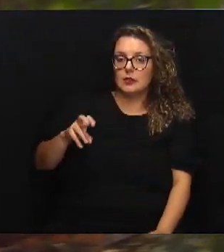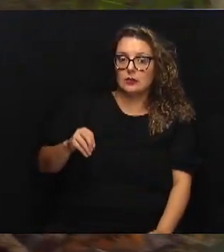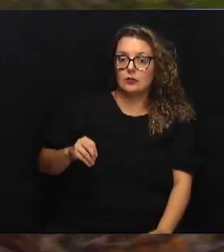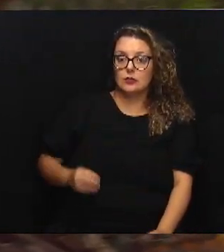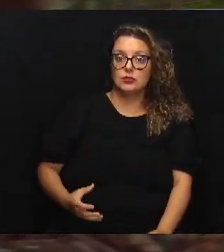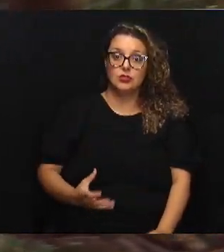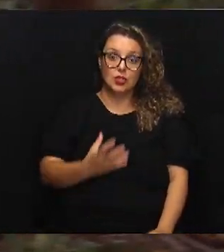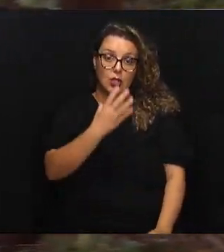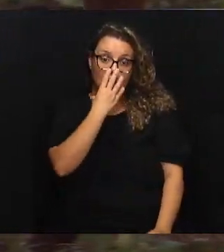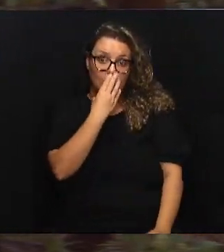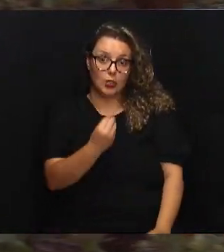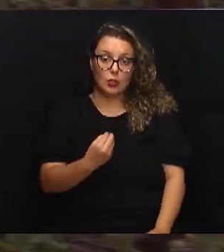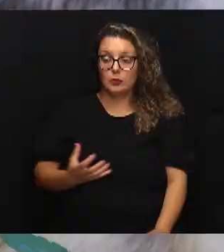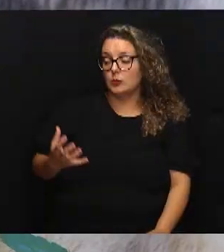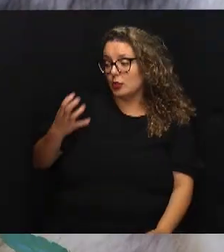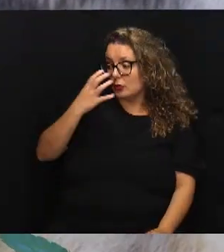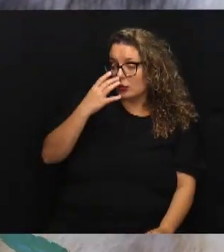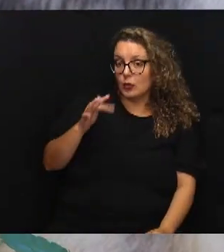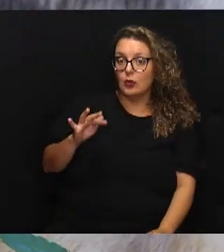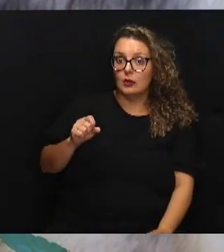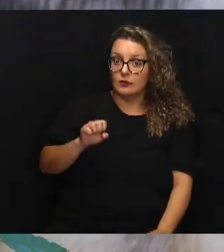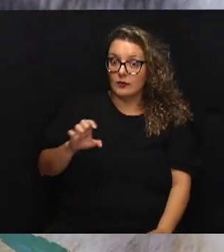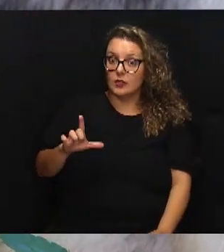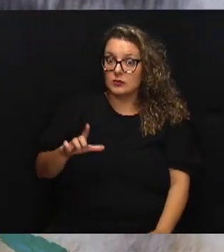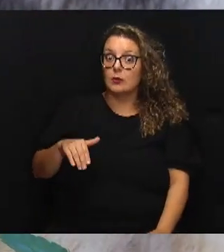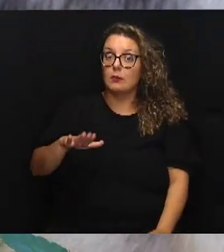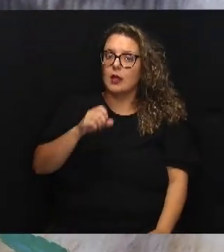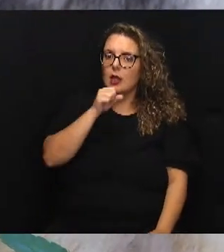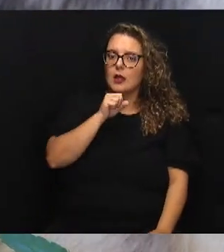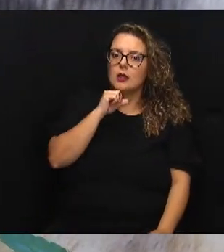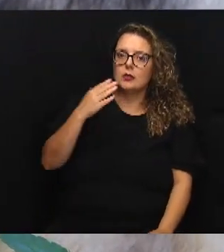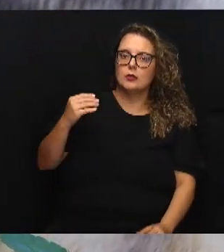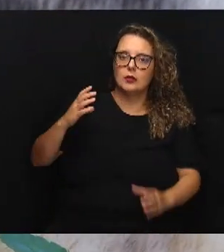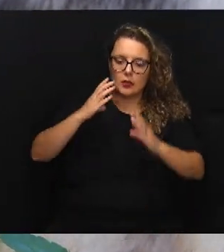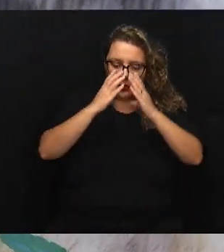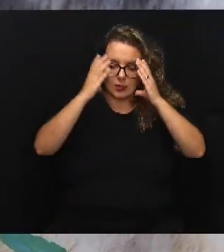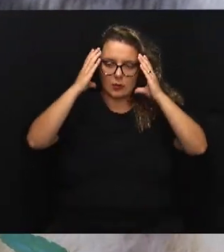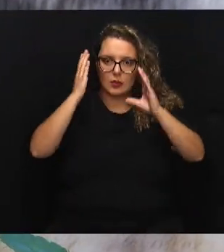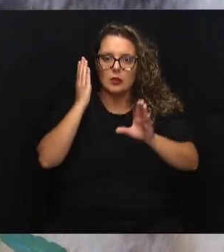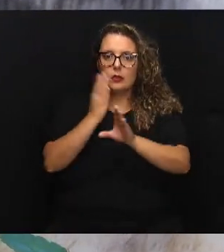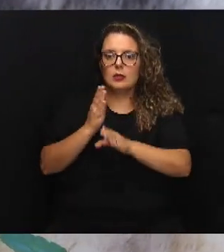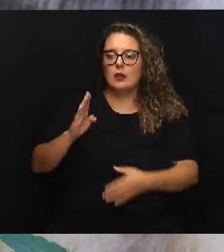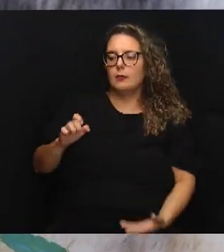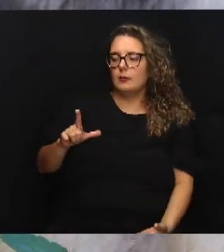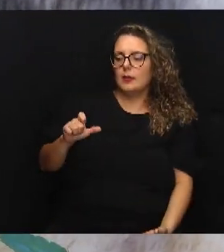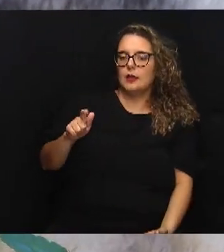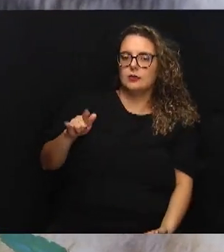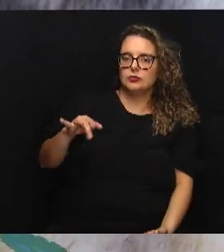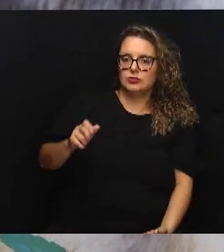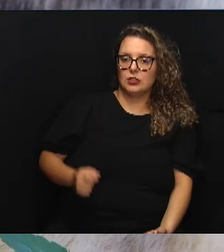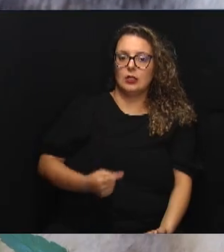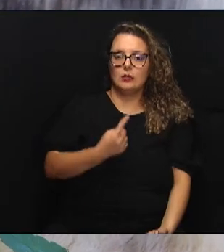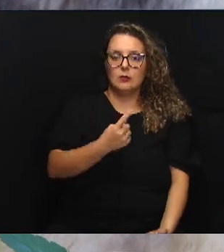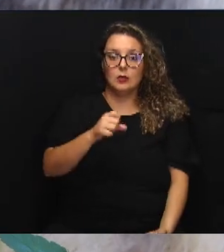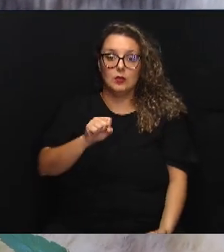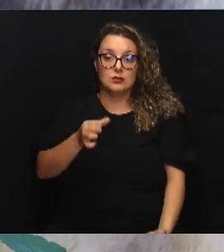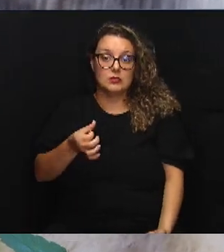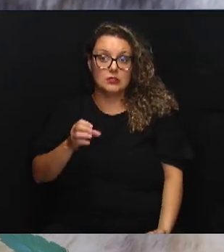a híbridos de lobo e cão. O fóssil mais antigo conhecido, um crânio descoberto na Bélgica